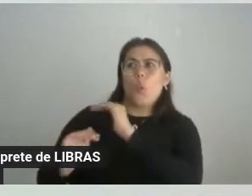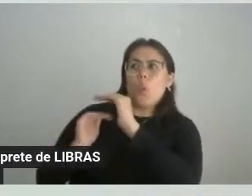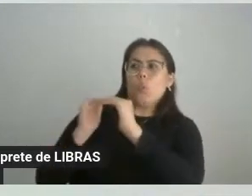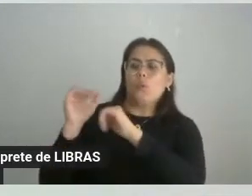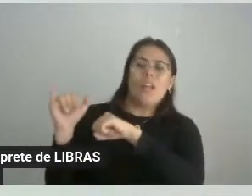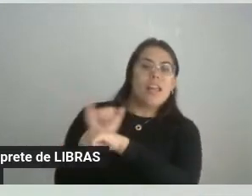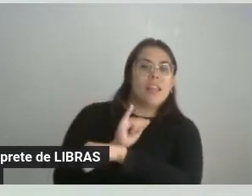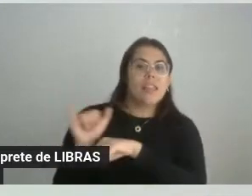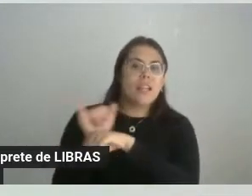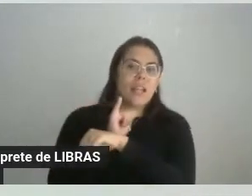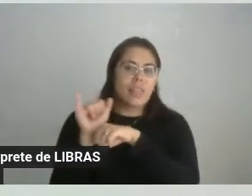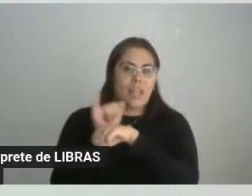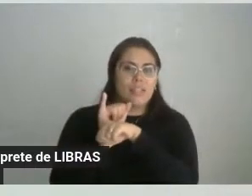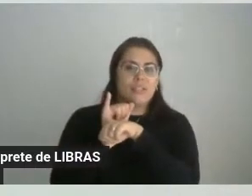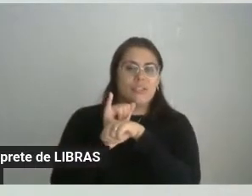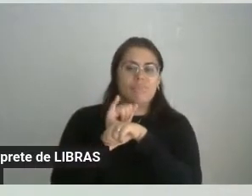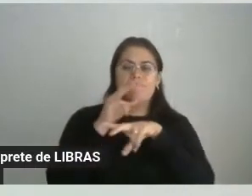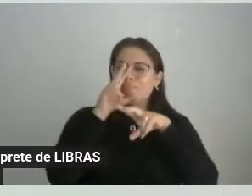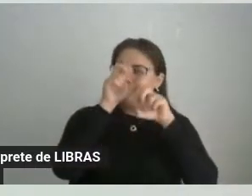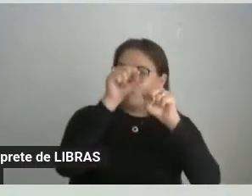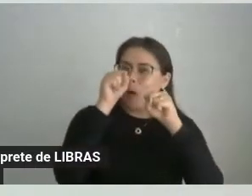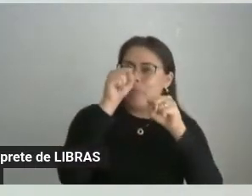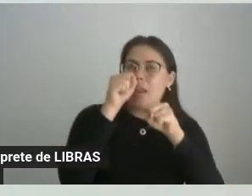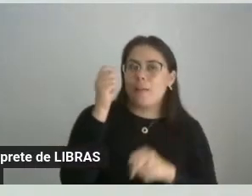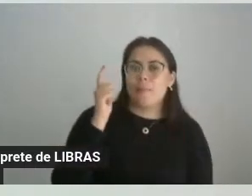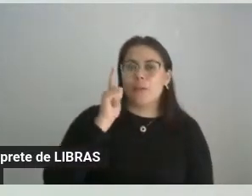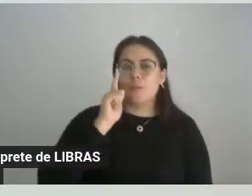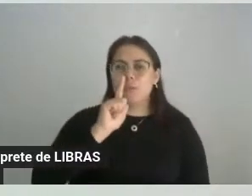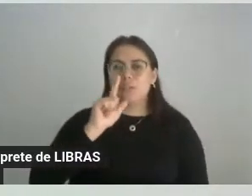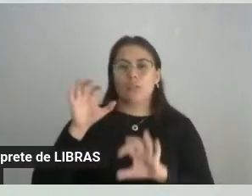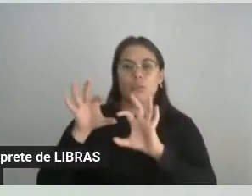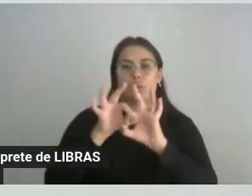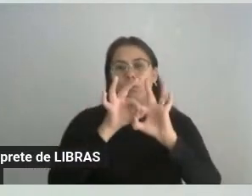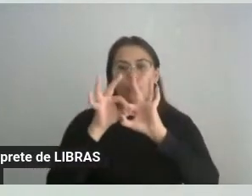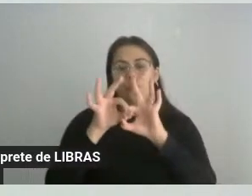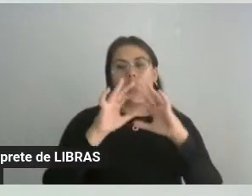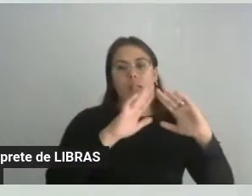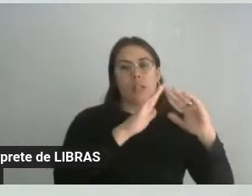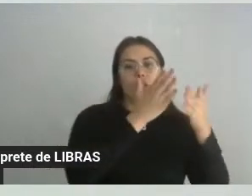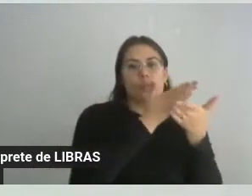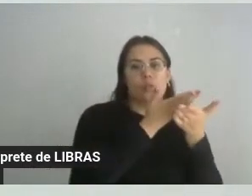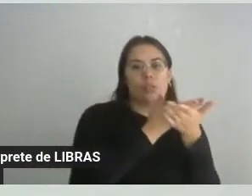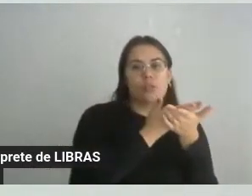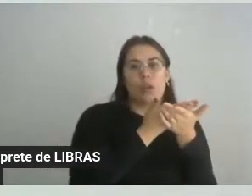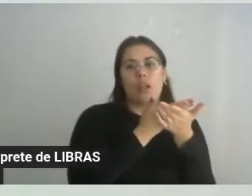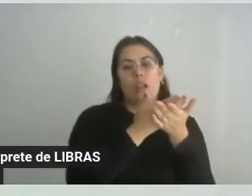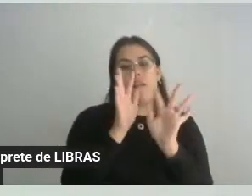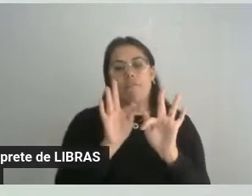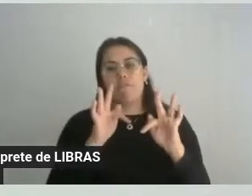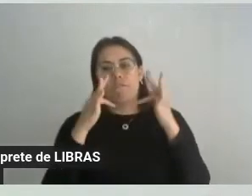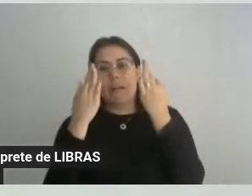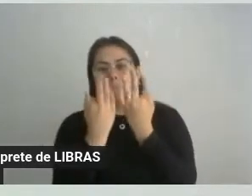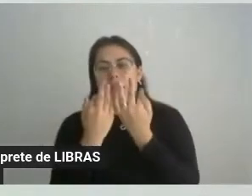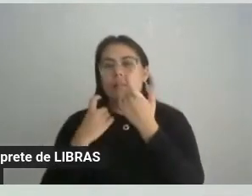estratégias mais robustas de relacionamento com a escola, a família e essa